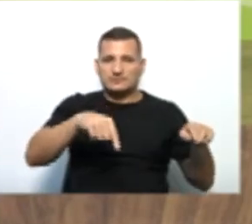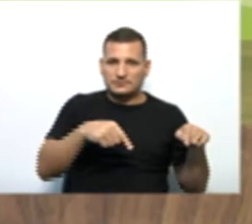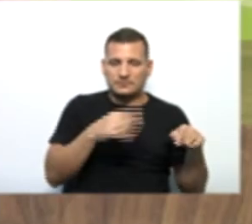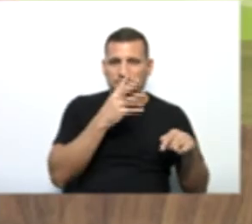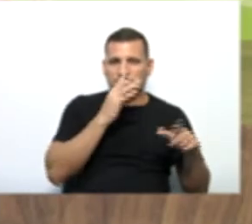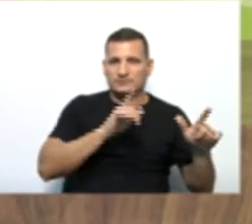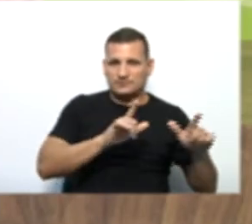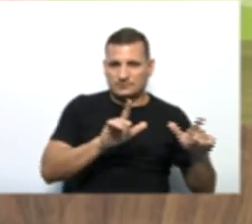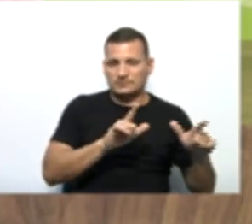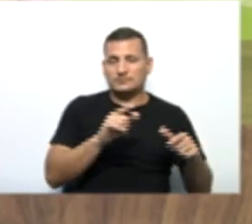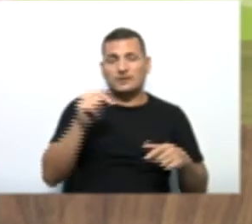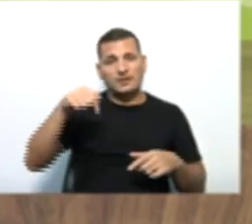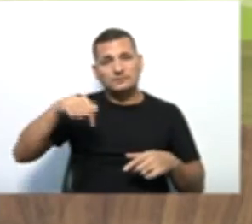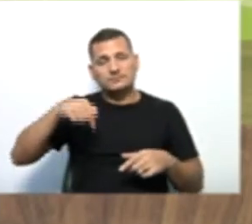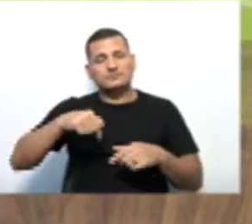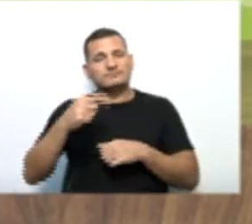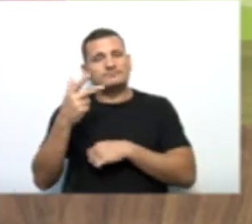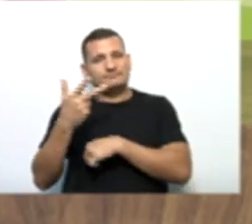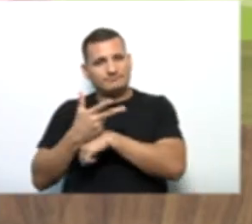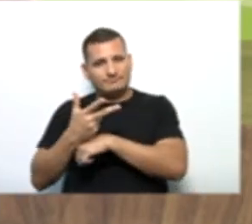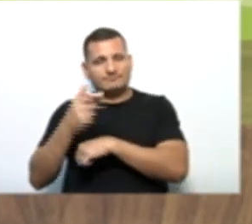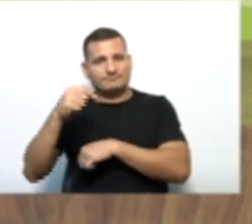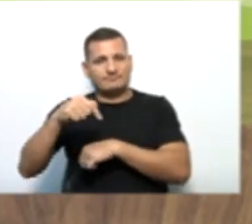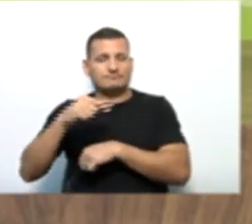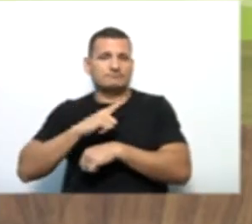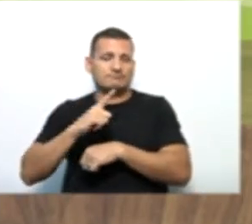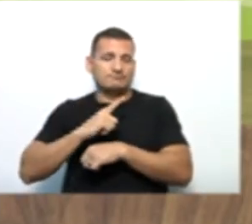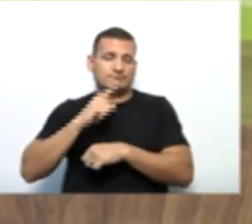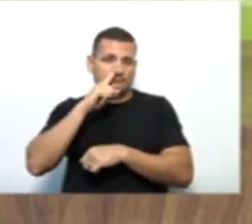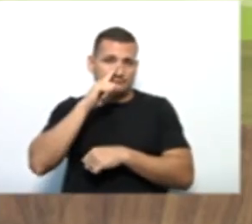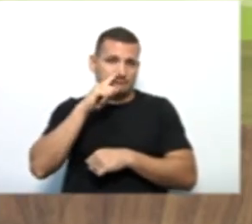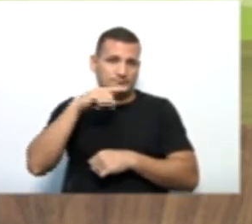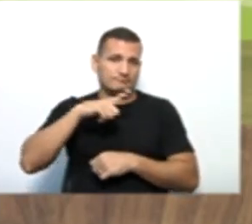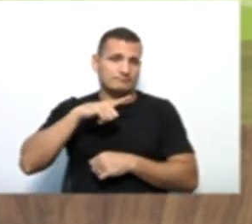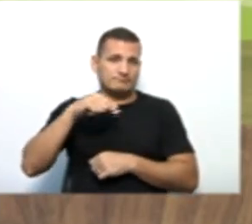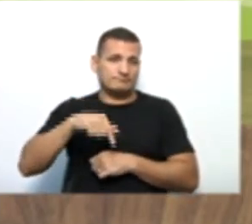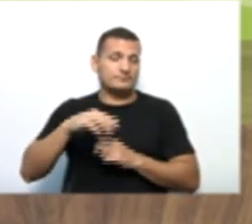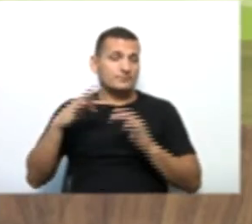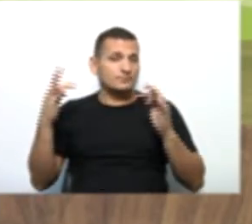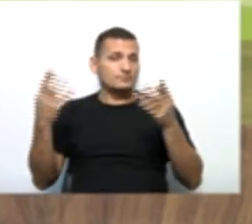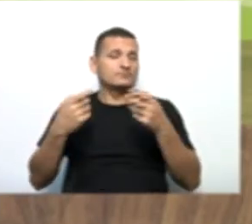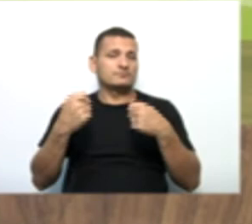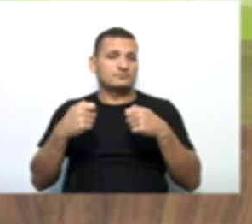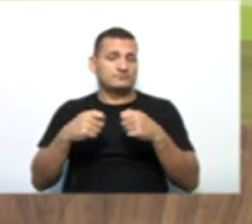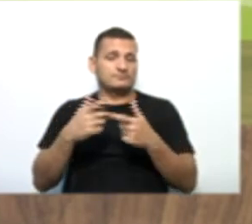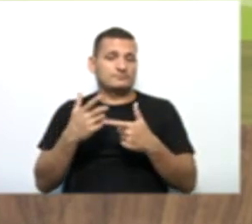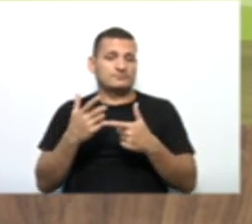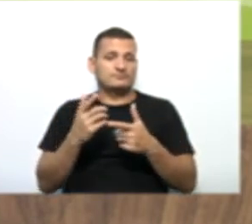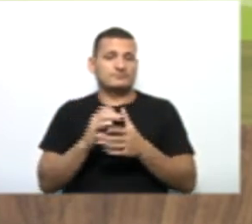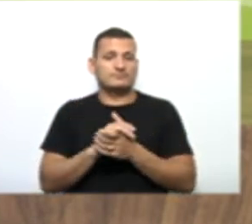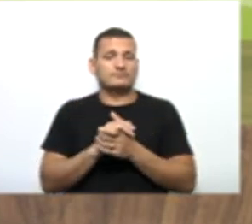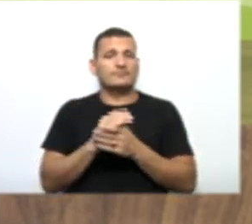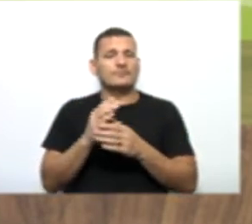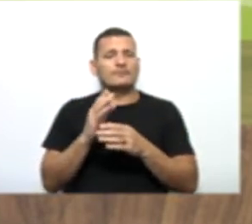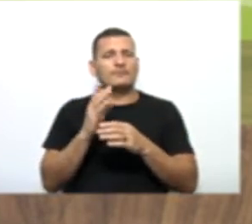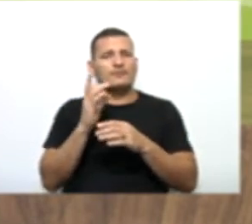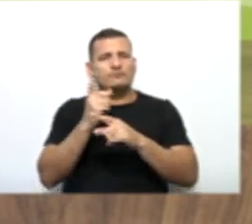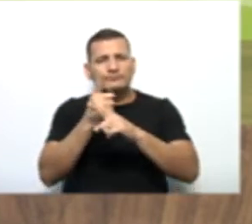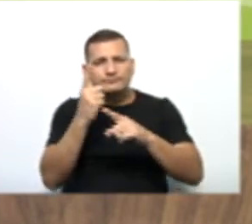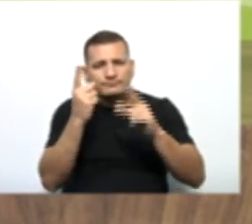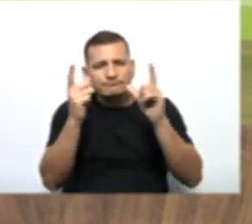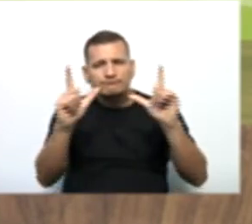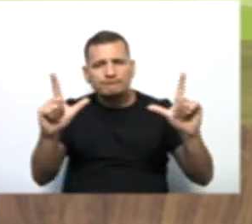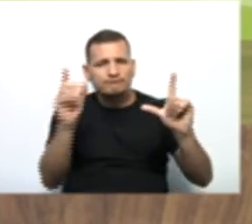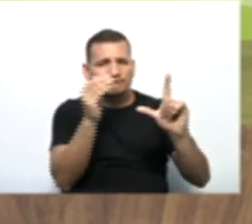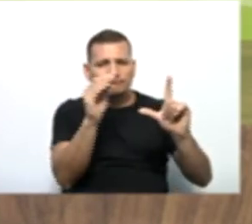onde... Aqui nesse estúdio, né? Também tem algum tipo de risco. E é claro, tudo isso tem que estar muito bem identificado